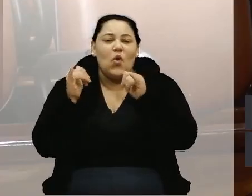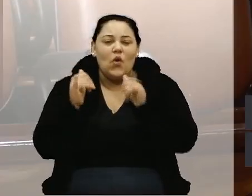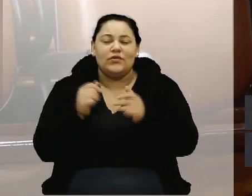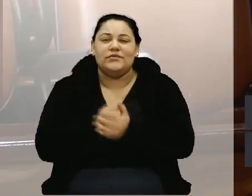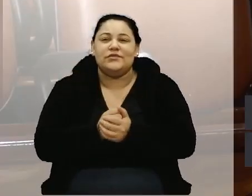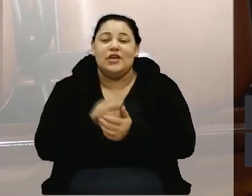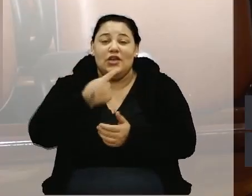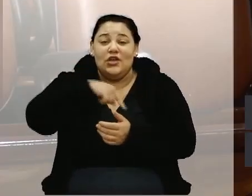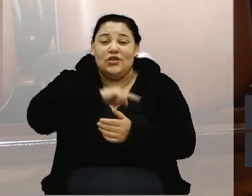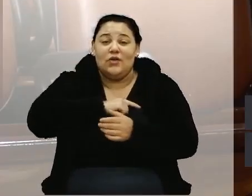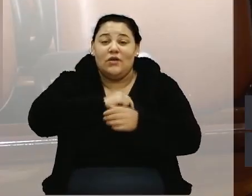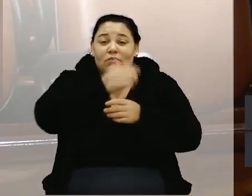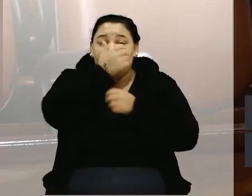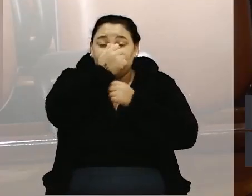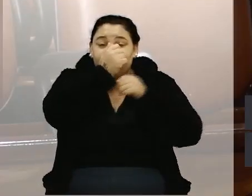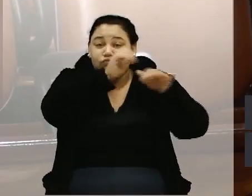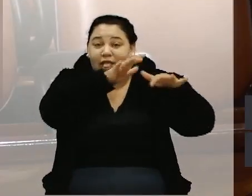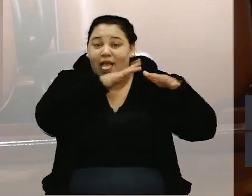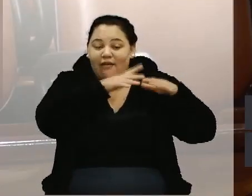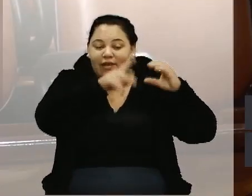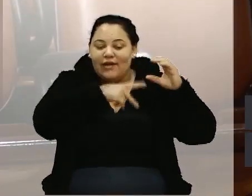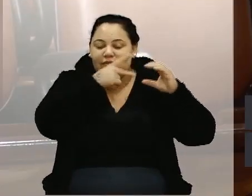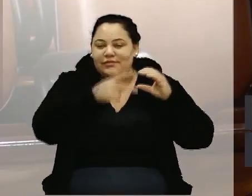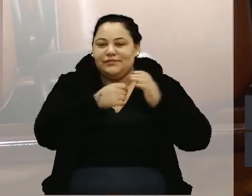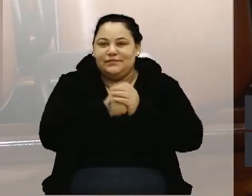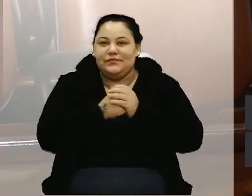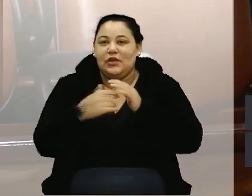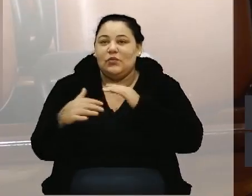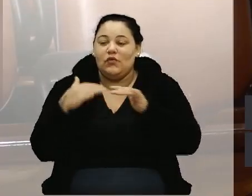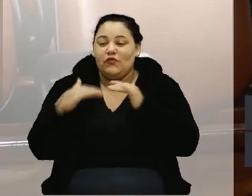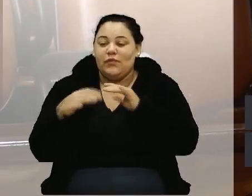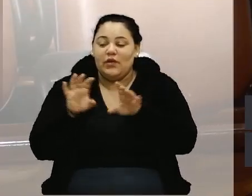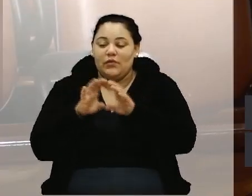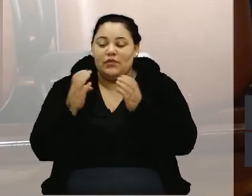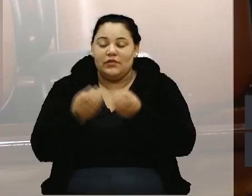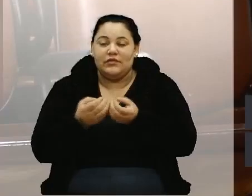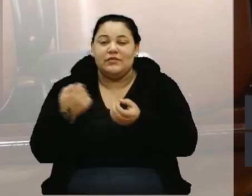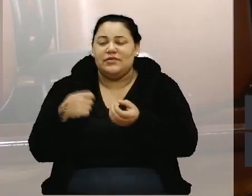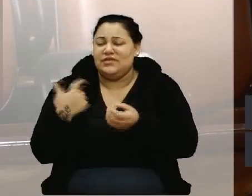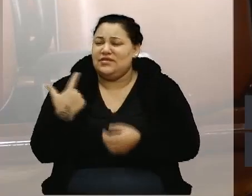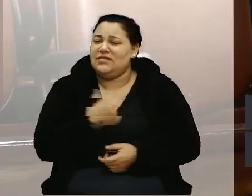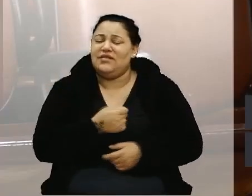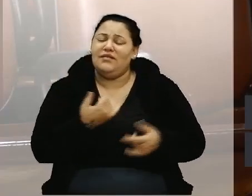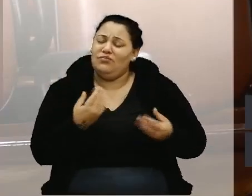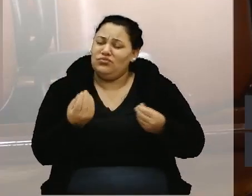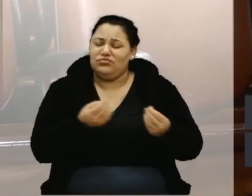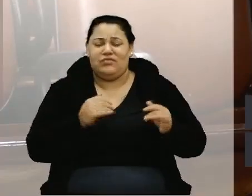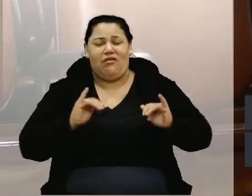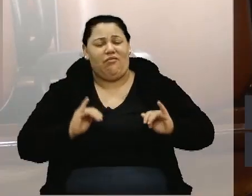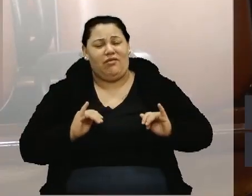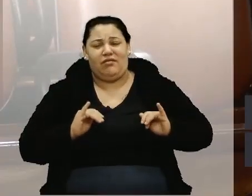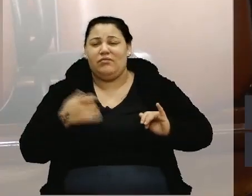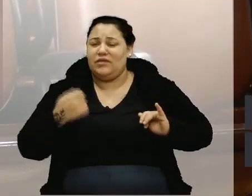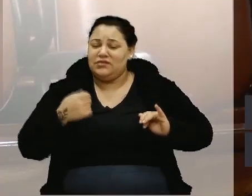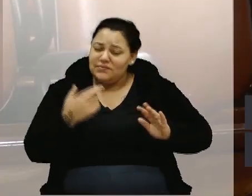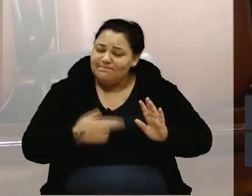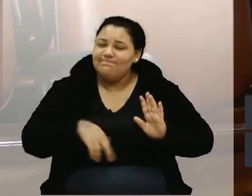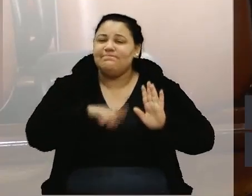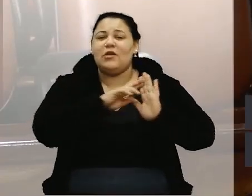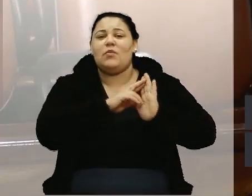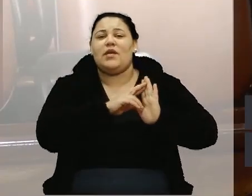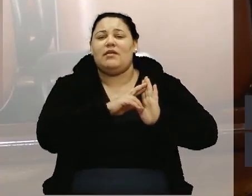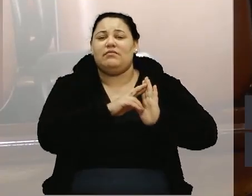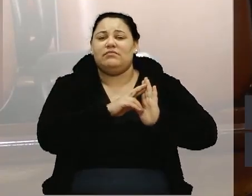a Câmara de Vereadores. Então o movimento comunitário precisa sair da zona de comodismo e se reinventar.